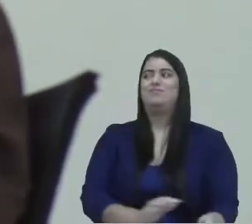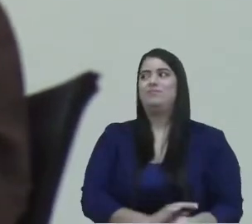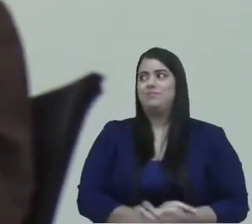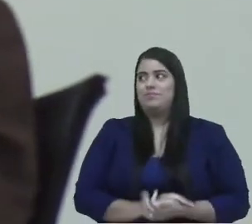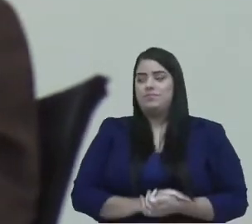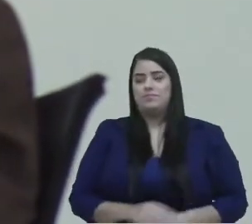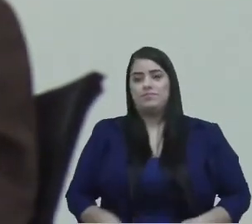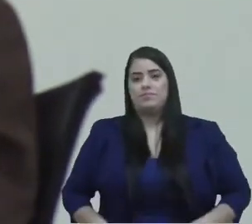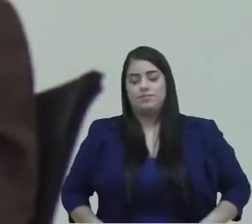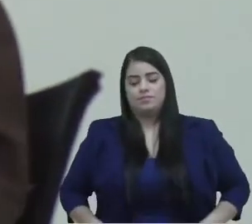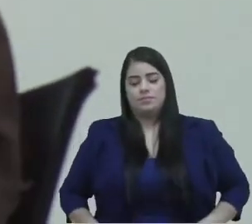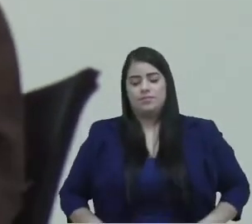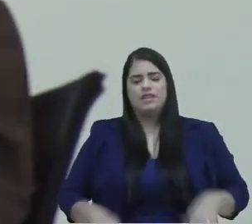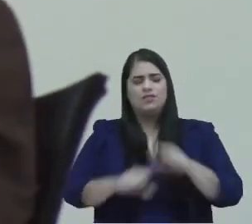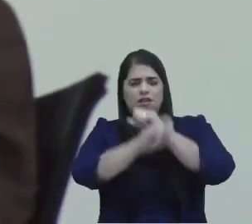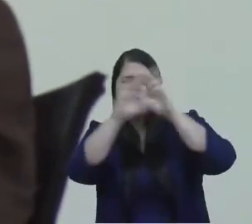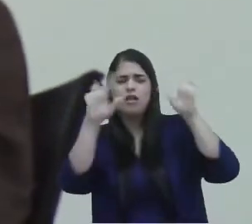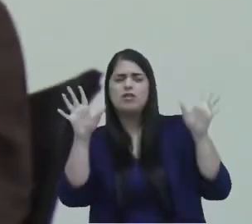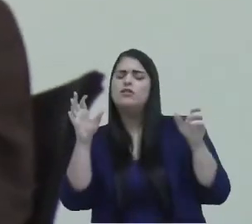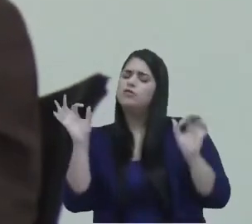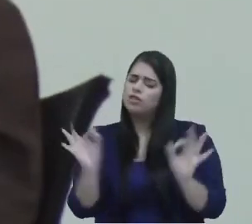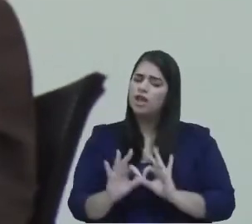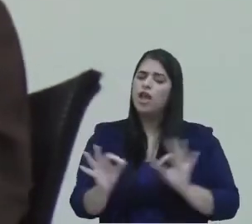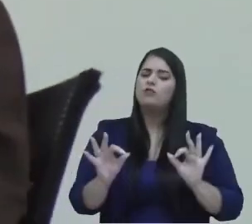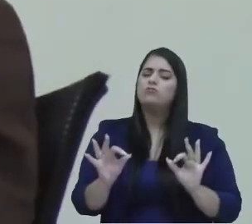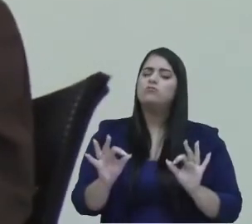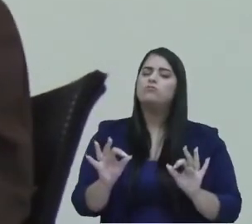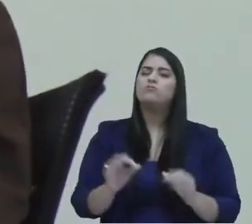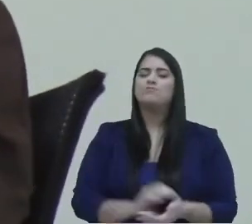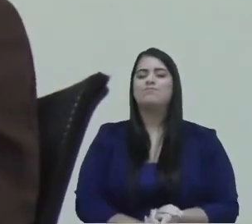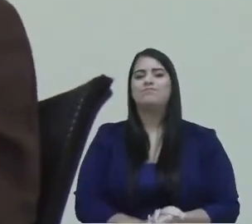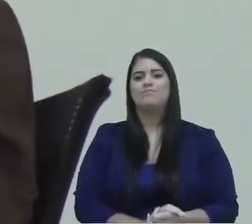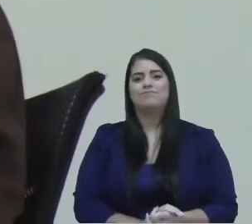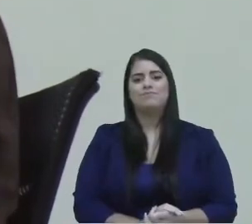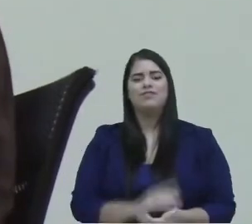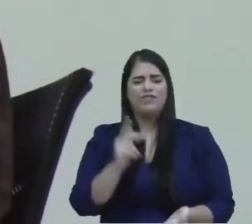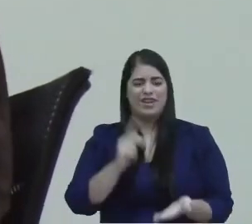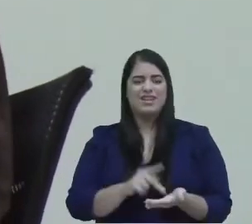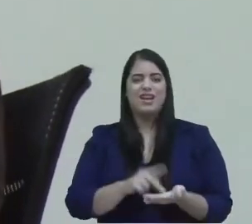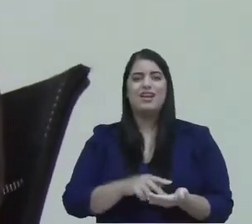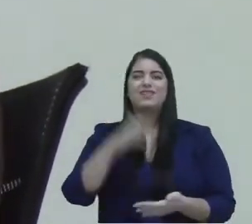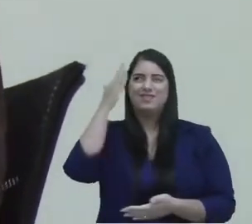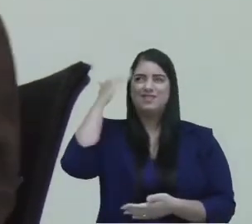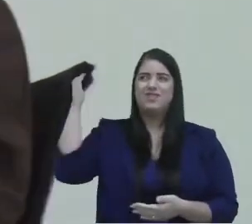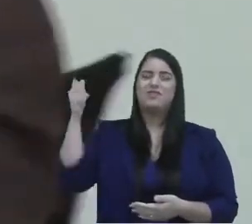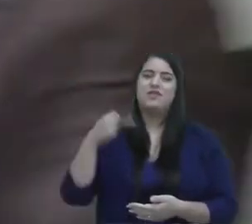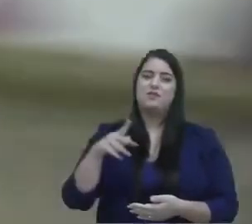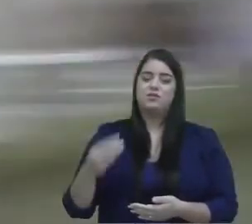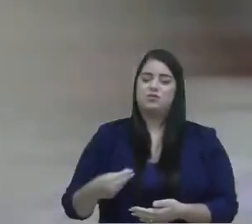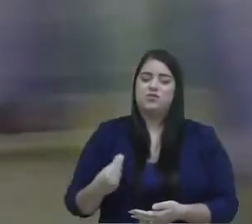pela transparência, pela firmeza nas palavras e a veracidade. E sucesso na pasta. Obrigado.